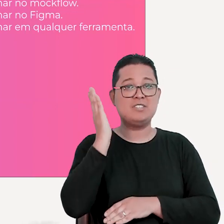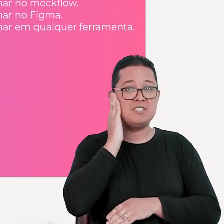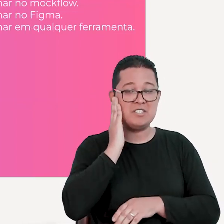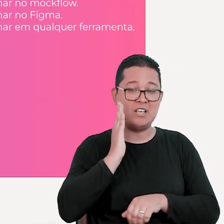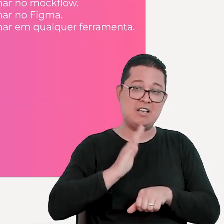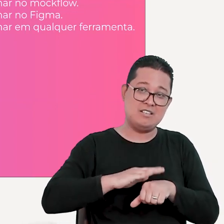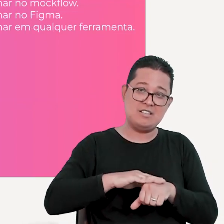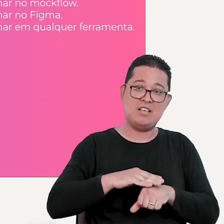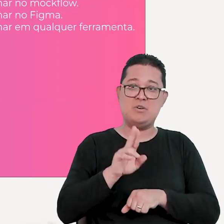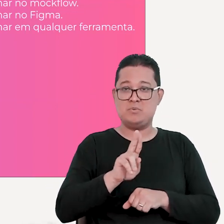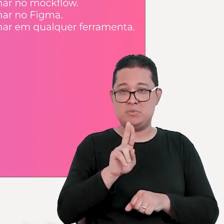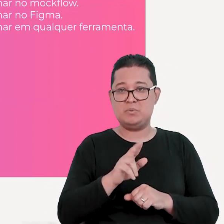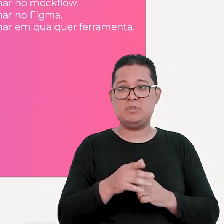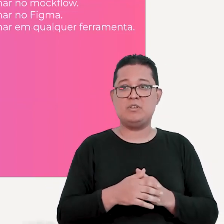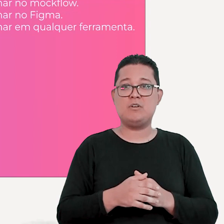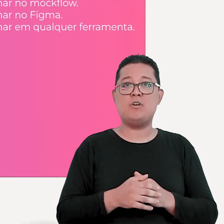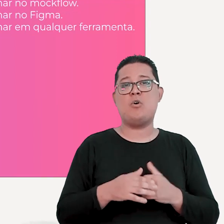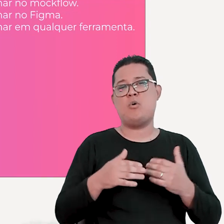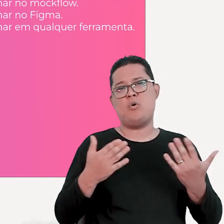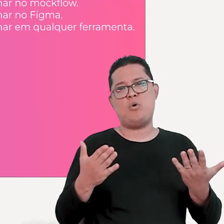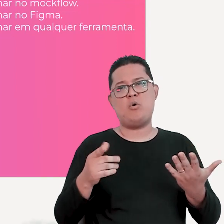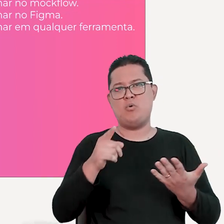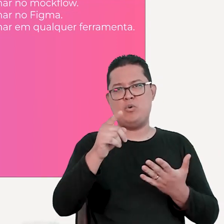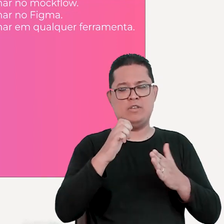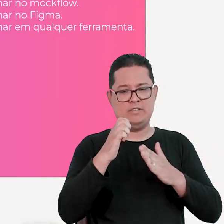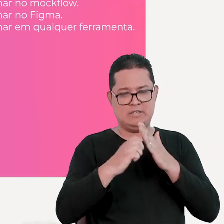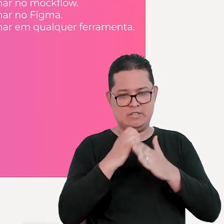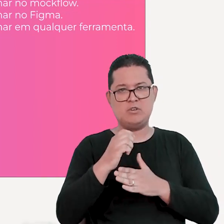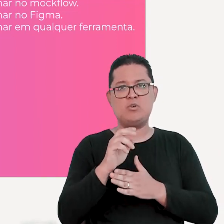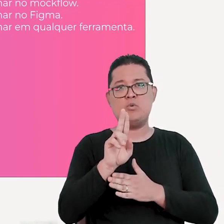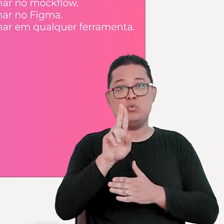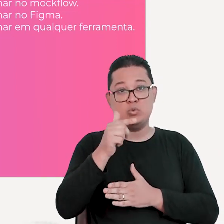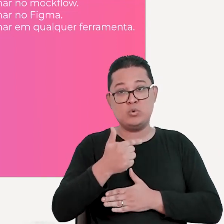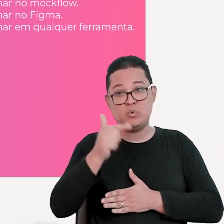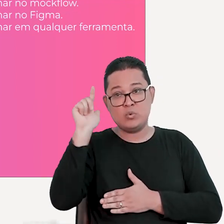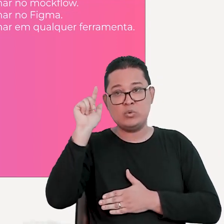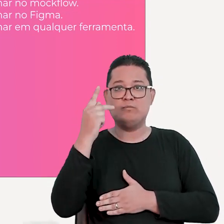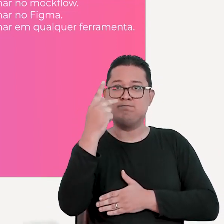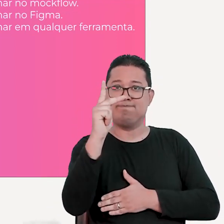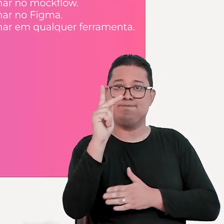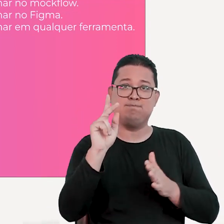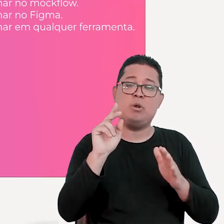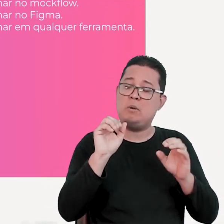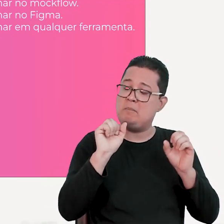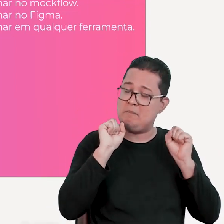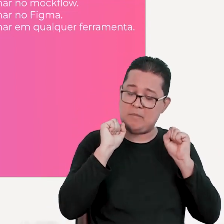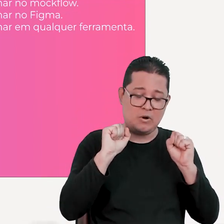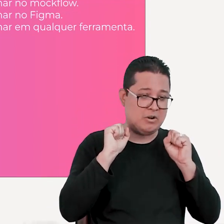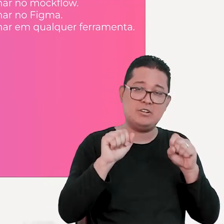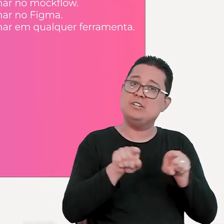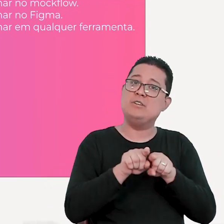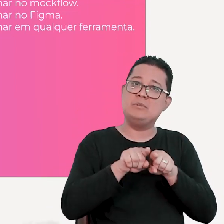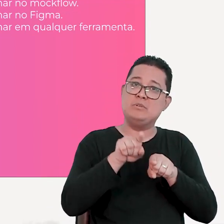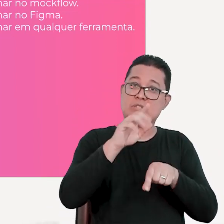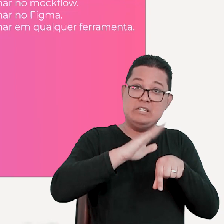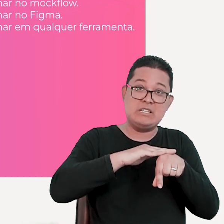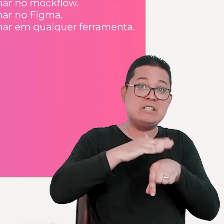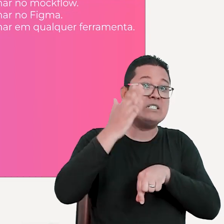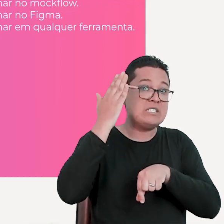se a sua empresa usa o XD, o Sketch, na ferramenta que a sua empresa usar, se você se sentir confortável,